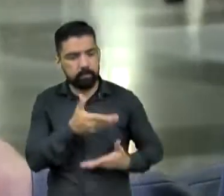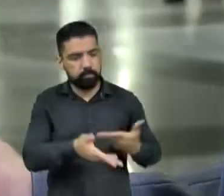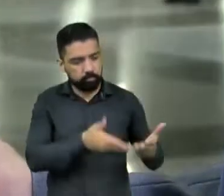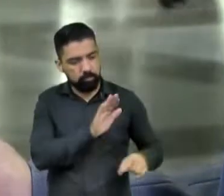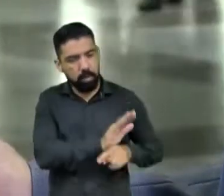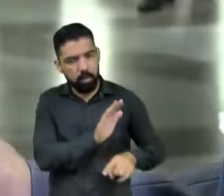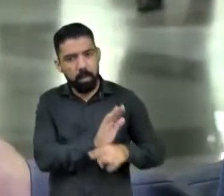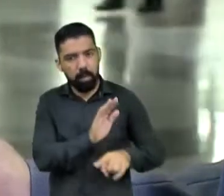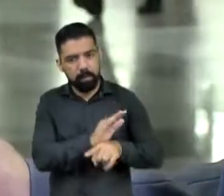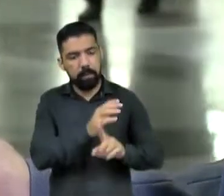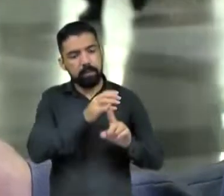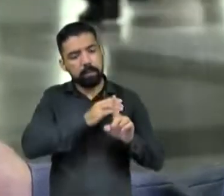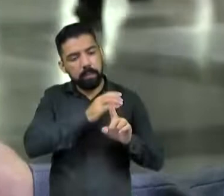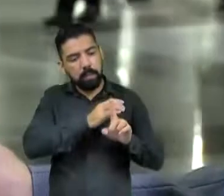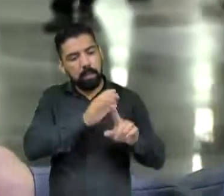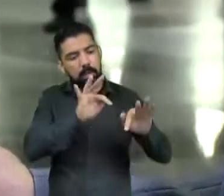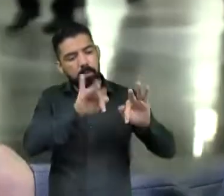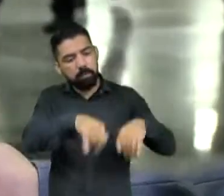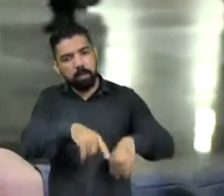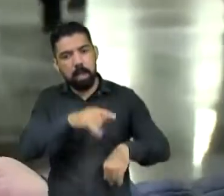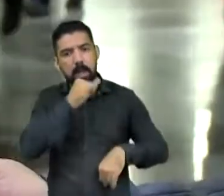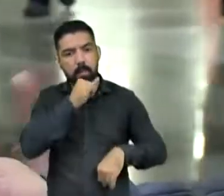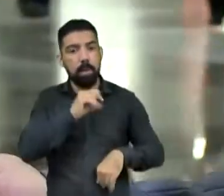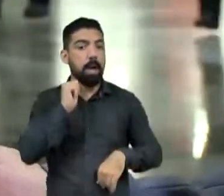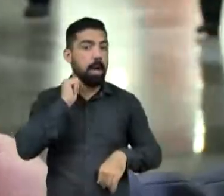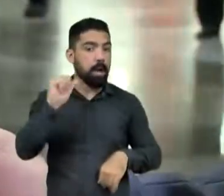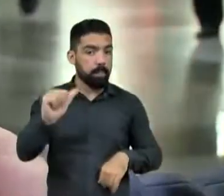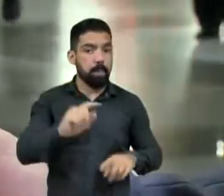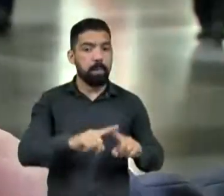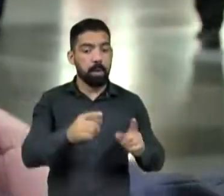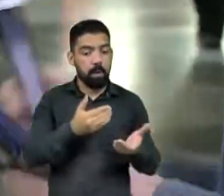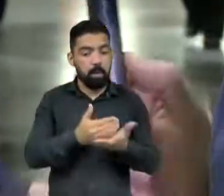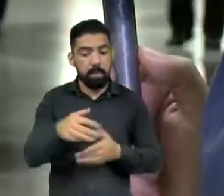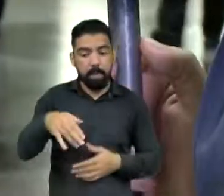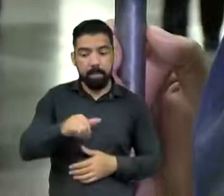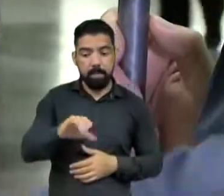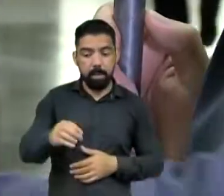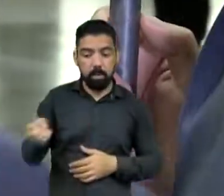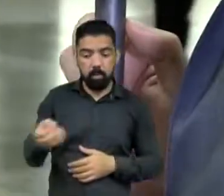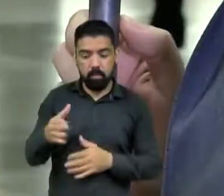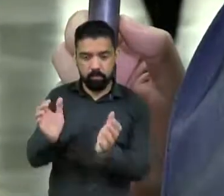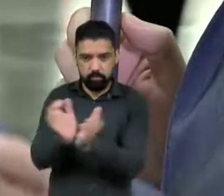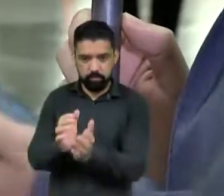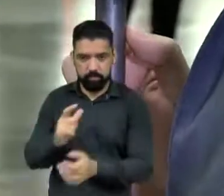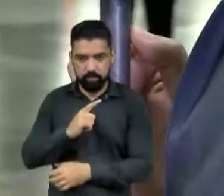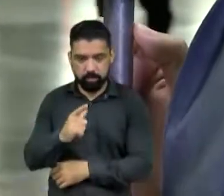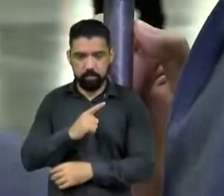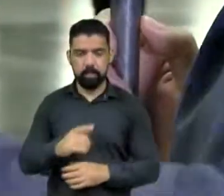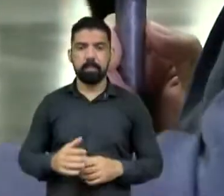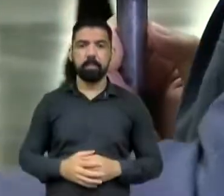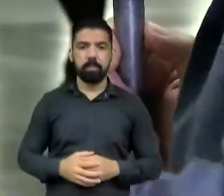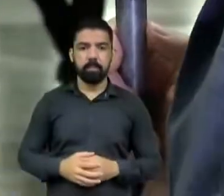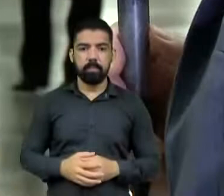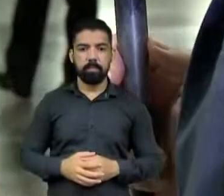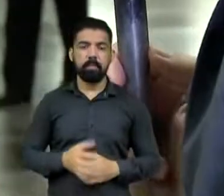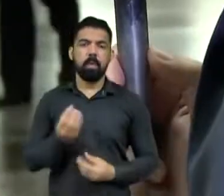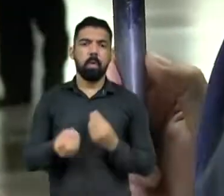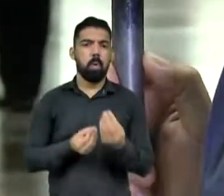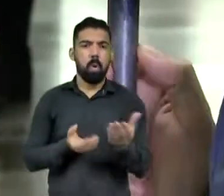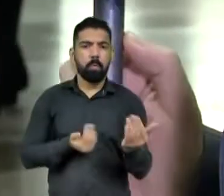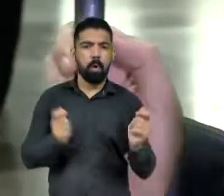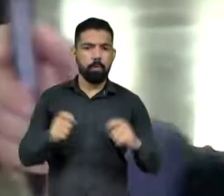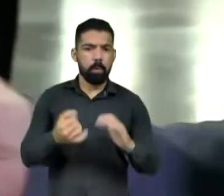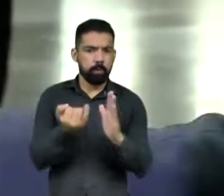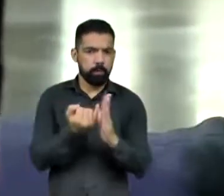calendário para finalizar, por exemplo, agora em abril e já começar em maio as novas turmas. Olha que os jovens são cadastrados nos municípios, tem parceria